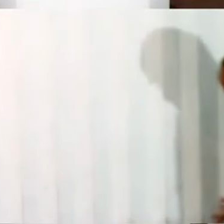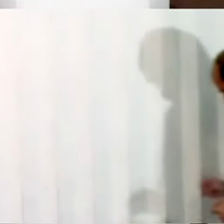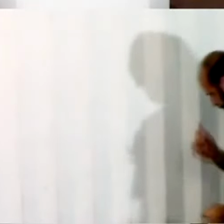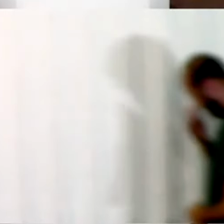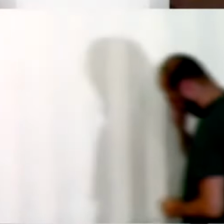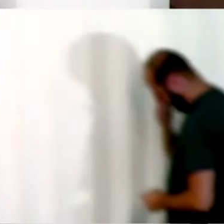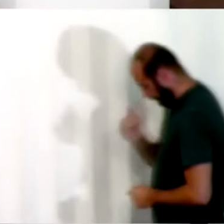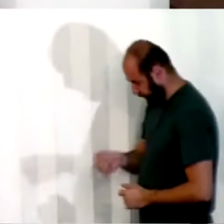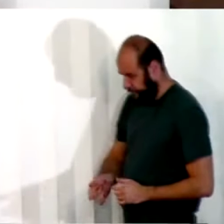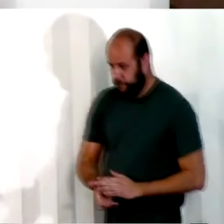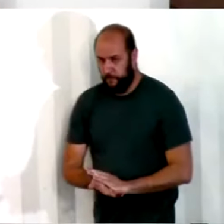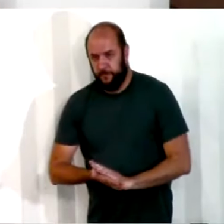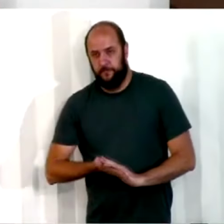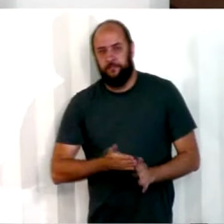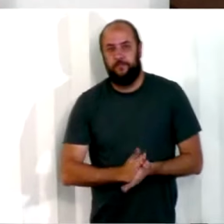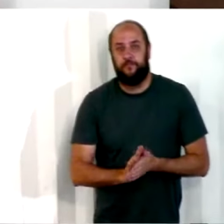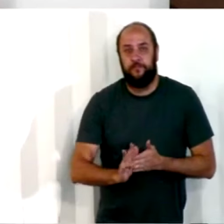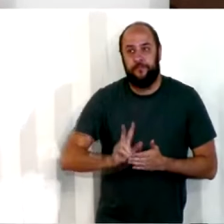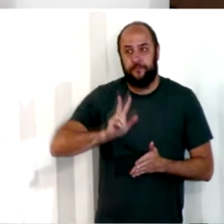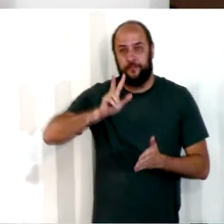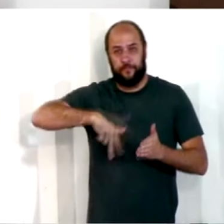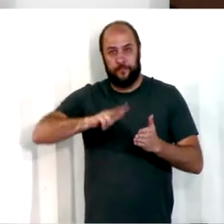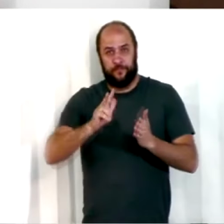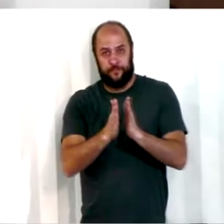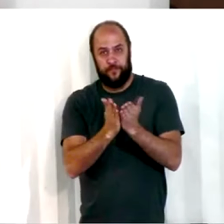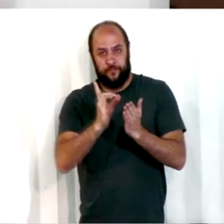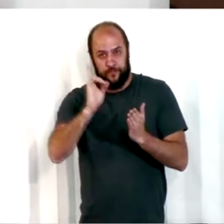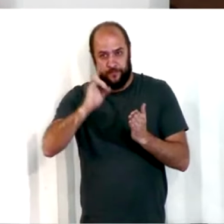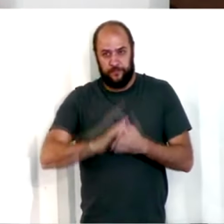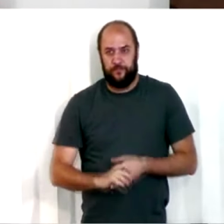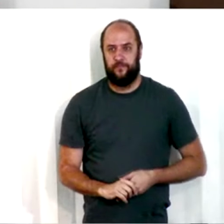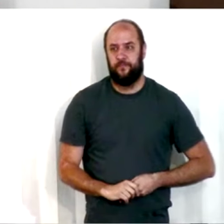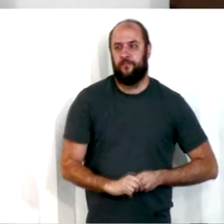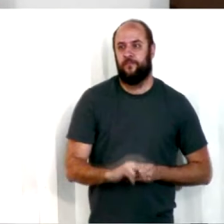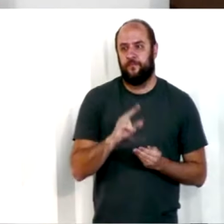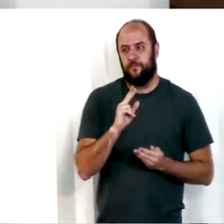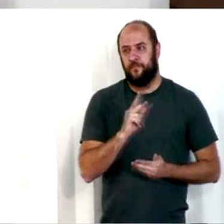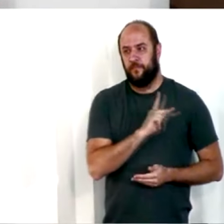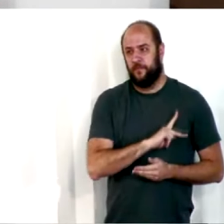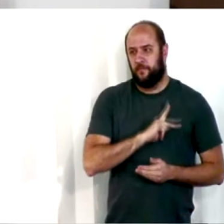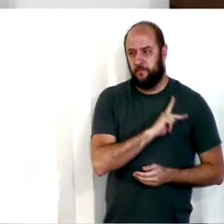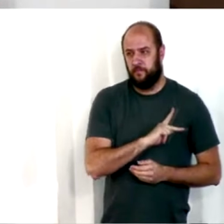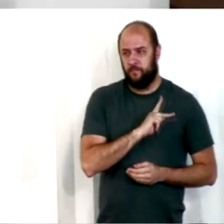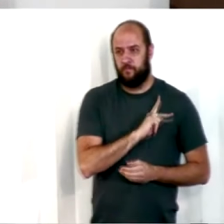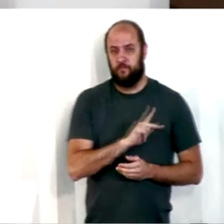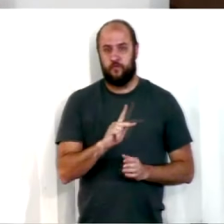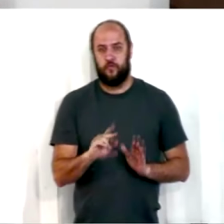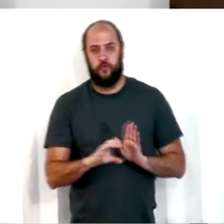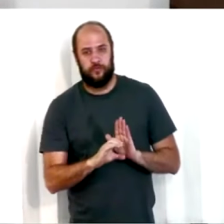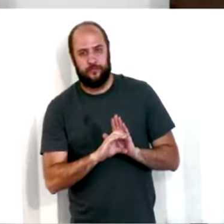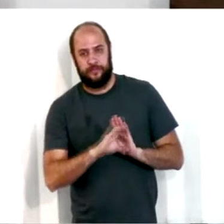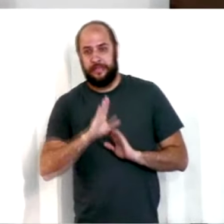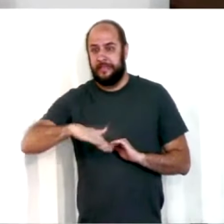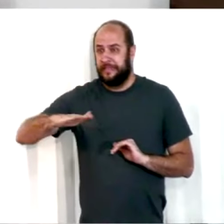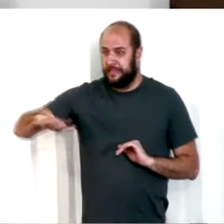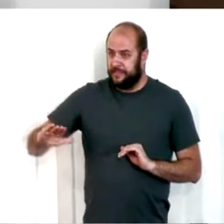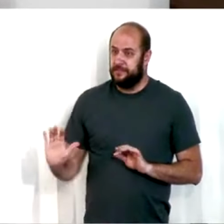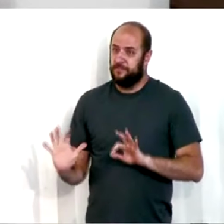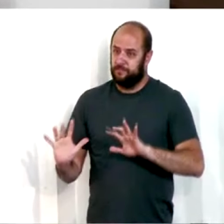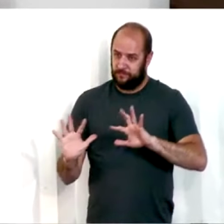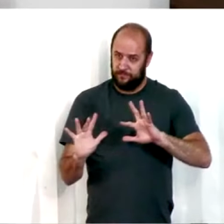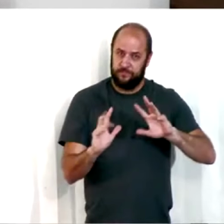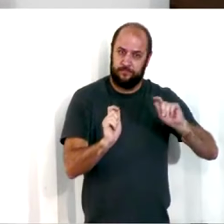Irmãos, vamos abrir a palavra de Deus na Epístola de Paulo aos Colossenses. As crianças podem acompanhar o